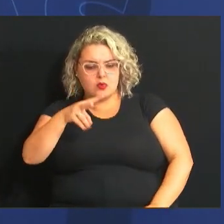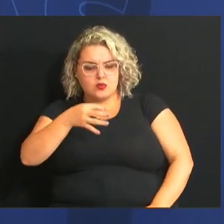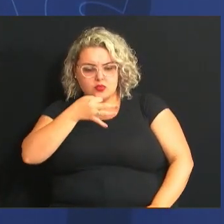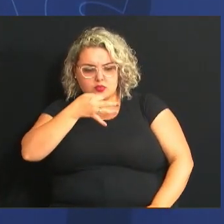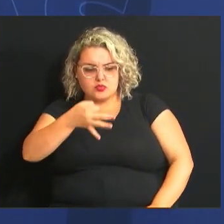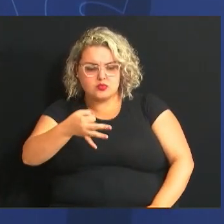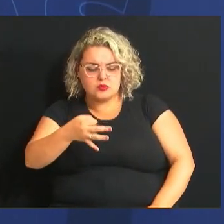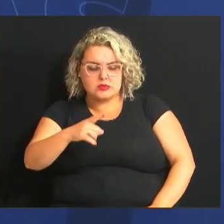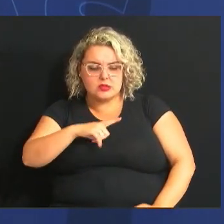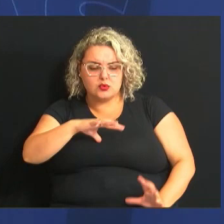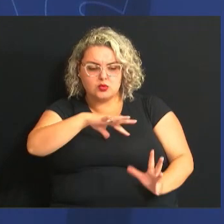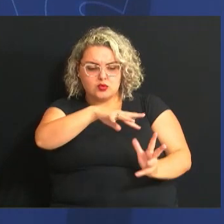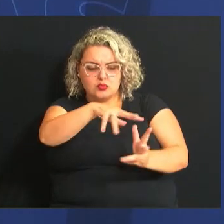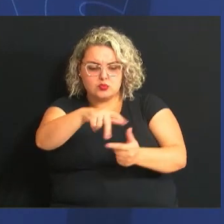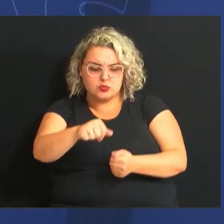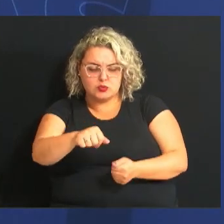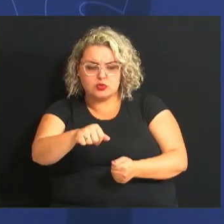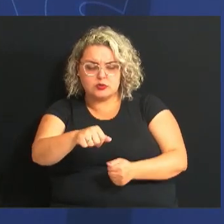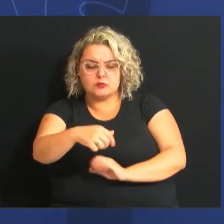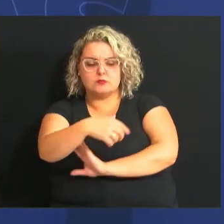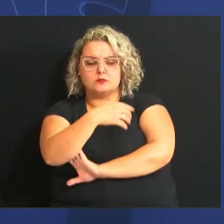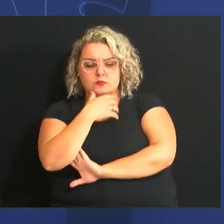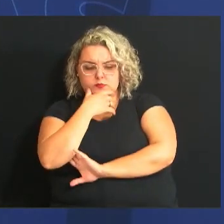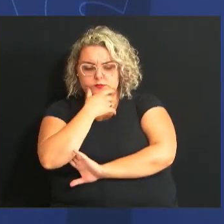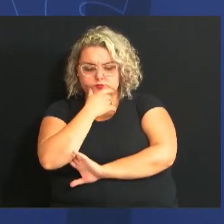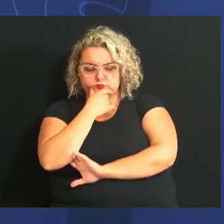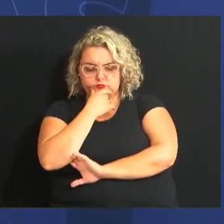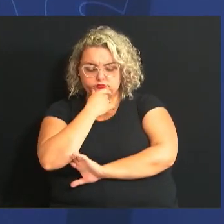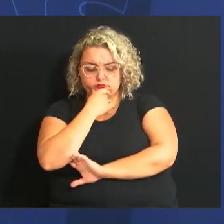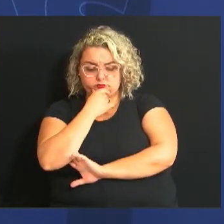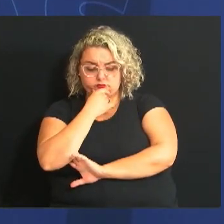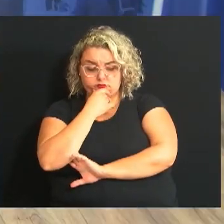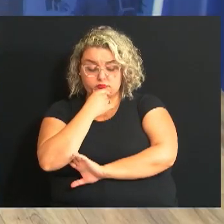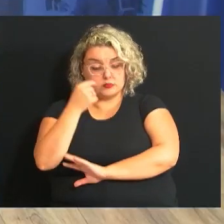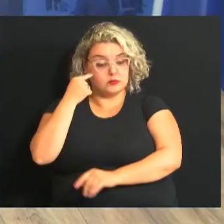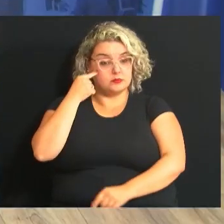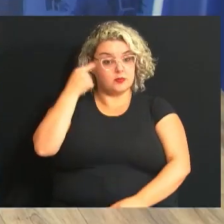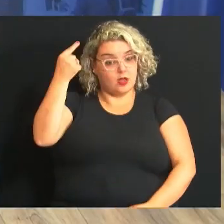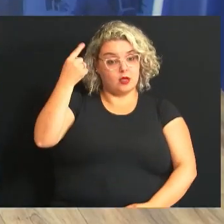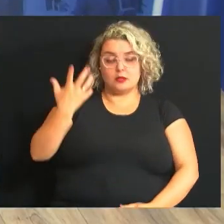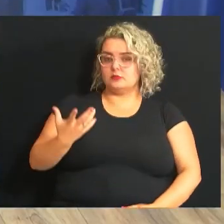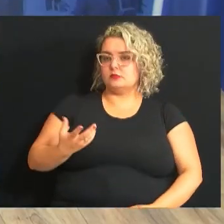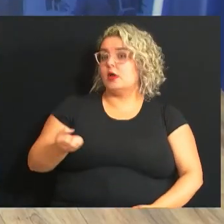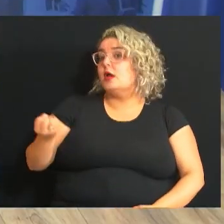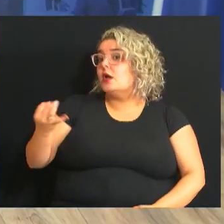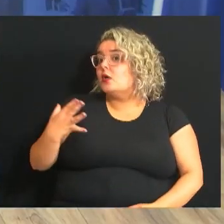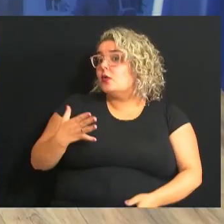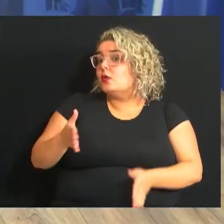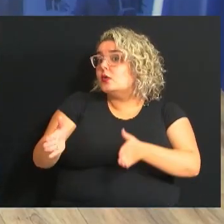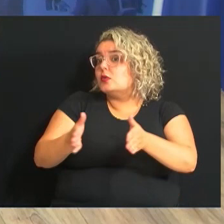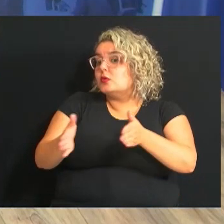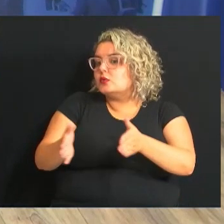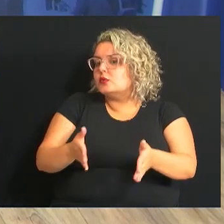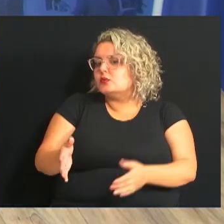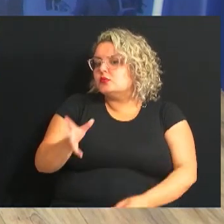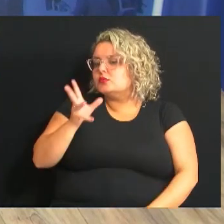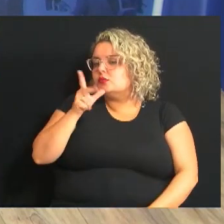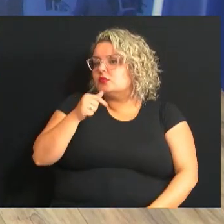mundo que você teve essa ideia, e quanto tempo você demorou para poder escrever este livro?